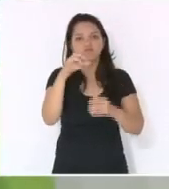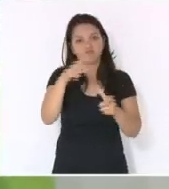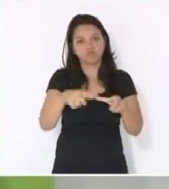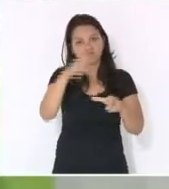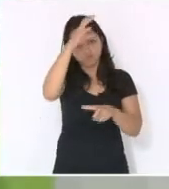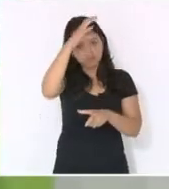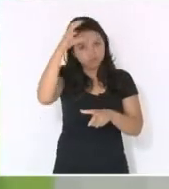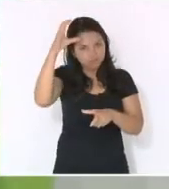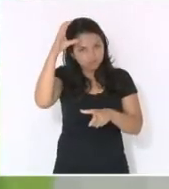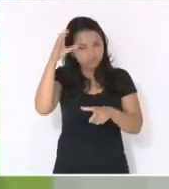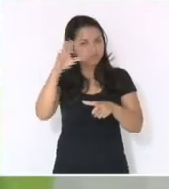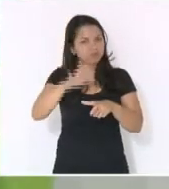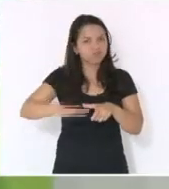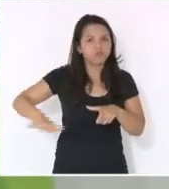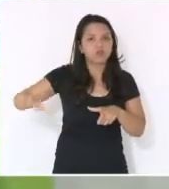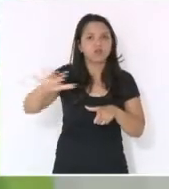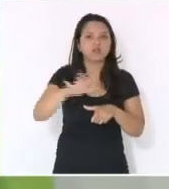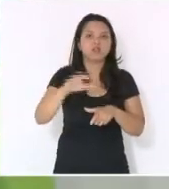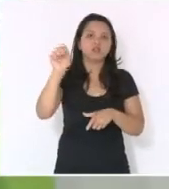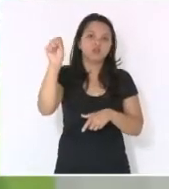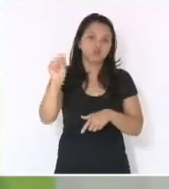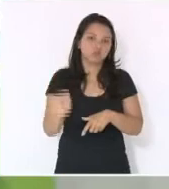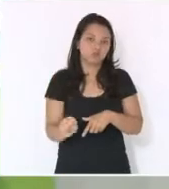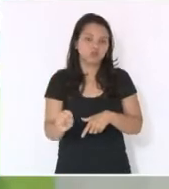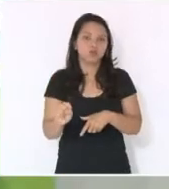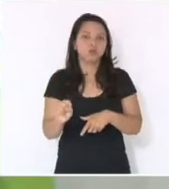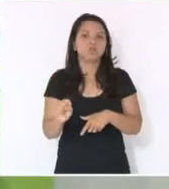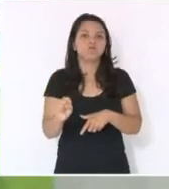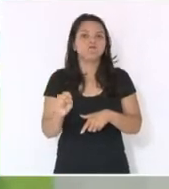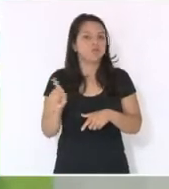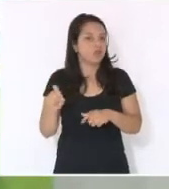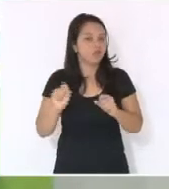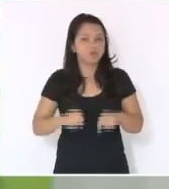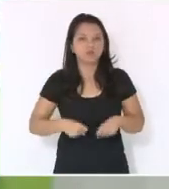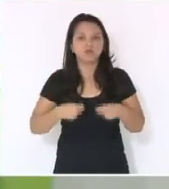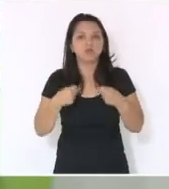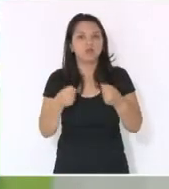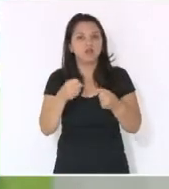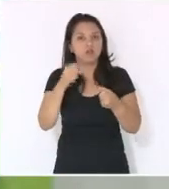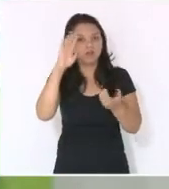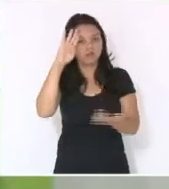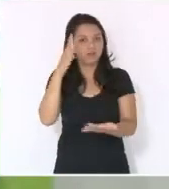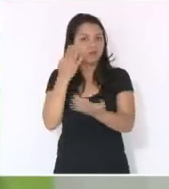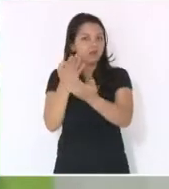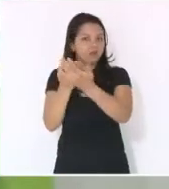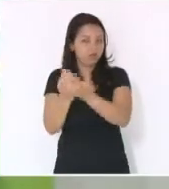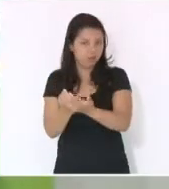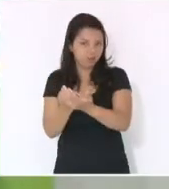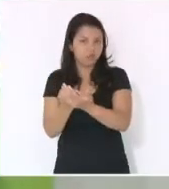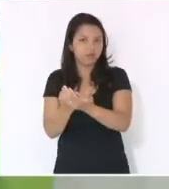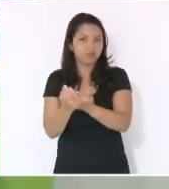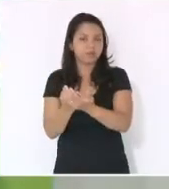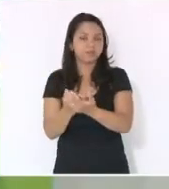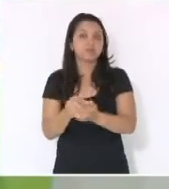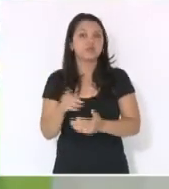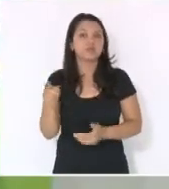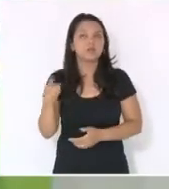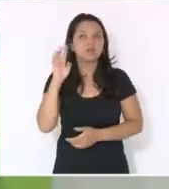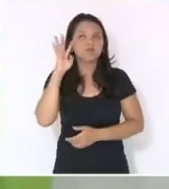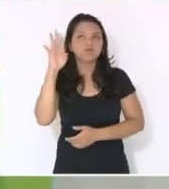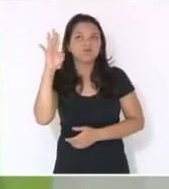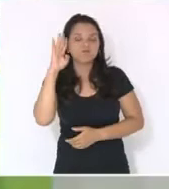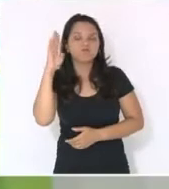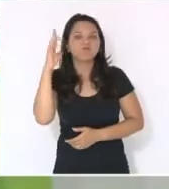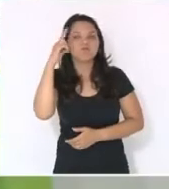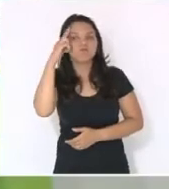pelo seu pioneirismo, pela sua fé, pela sua crença e pelo sonho de muitas e